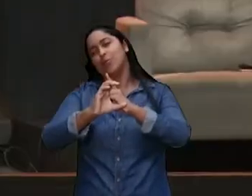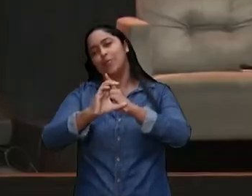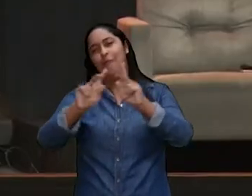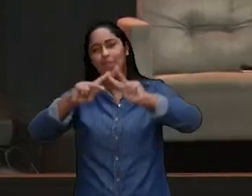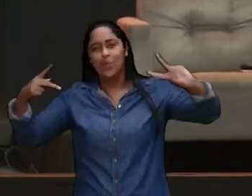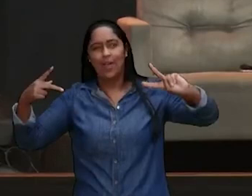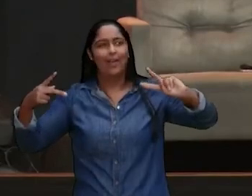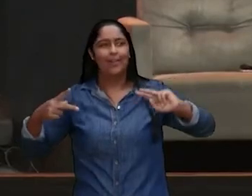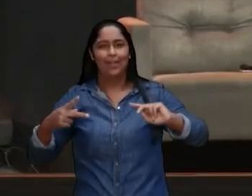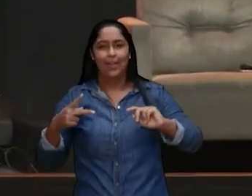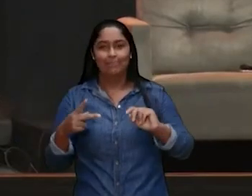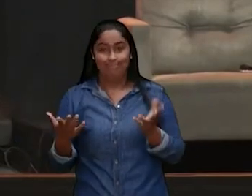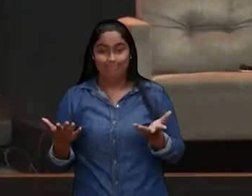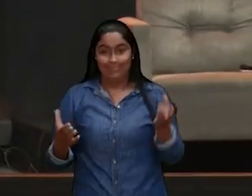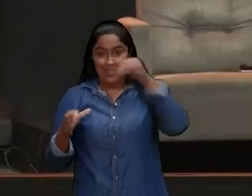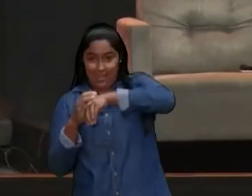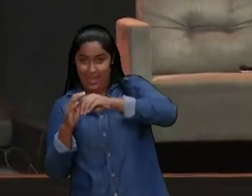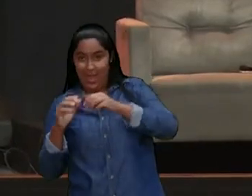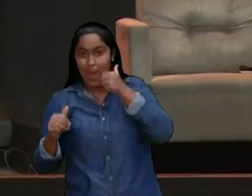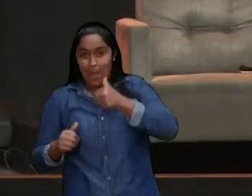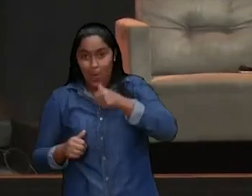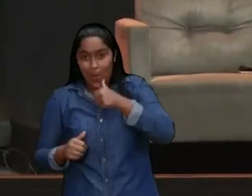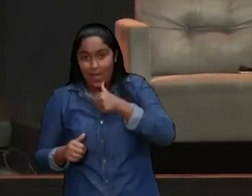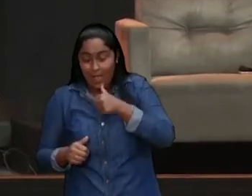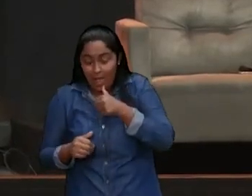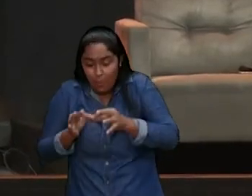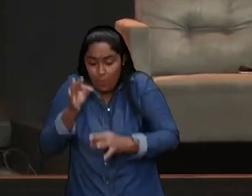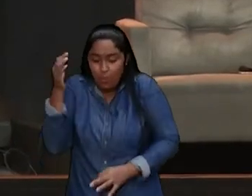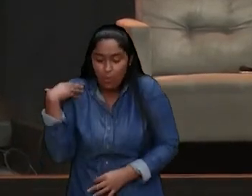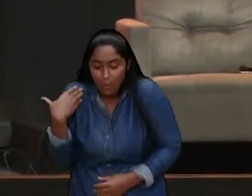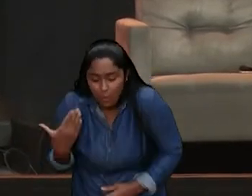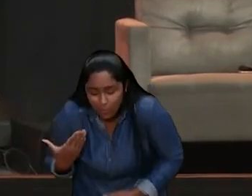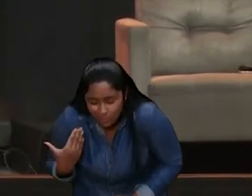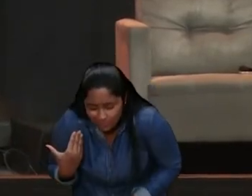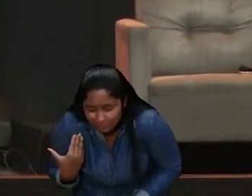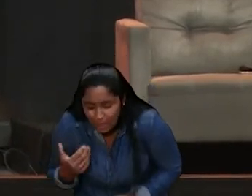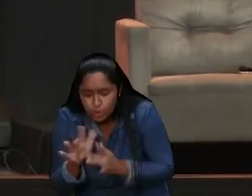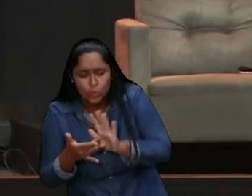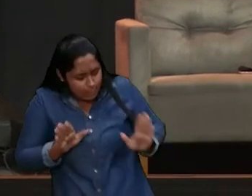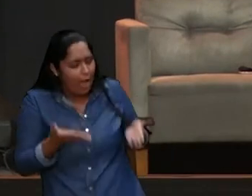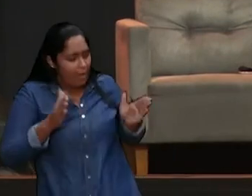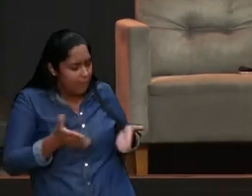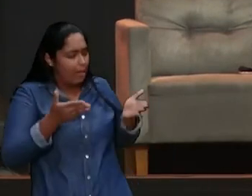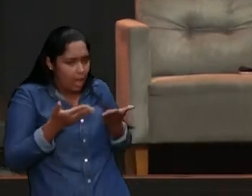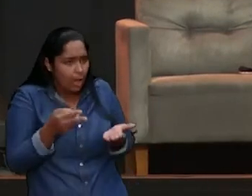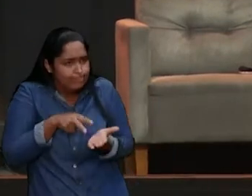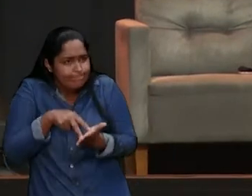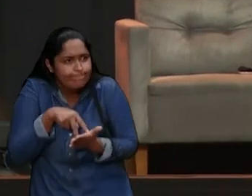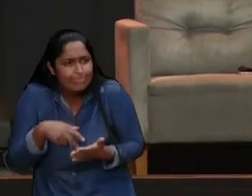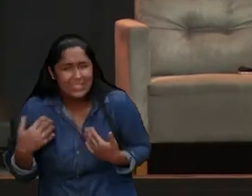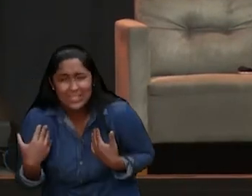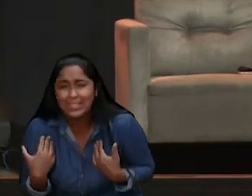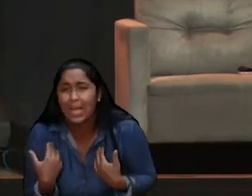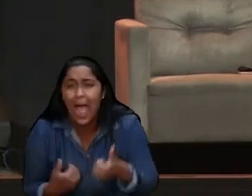E aí e vai levantando Oi pai você pode e eu tô